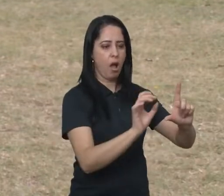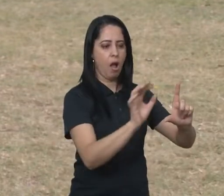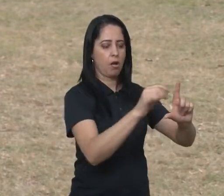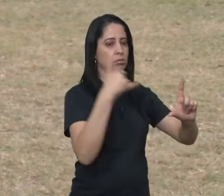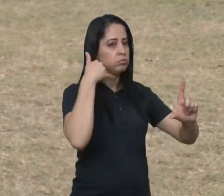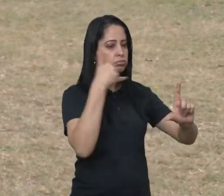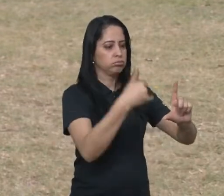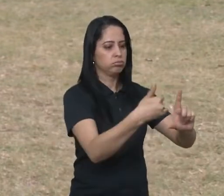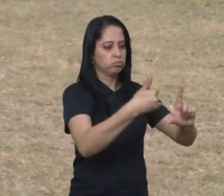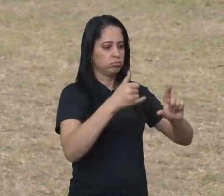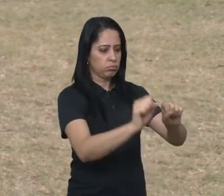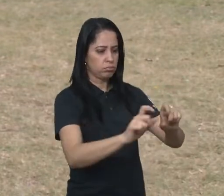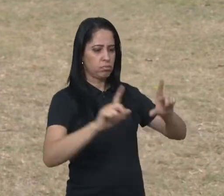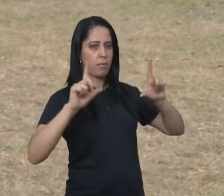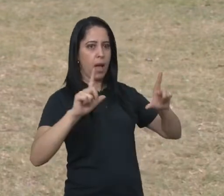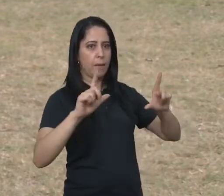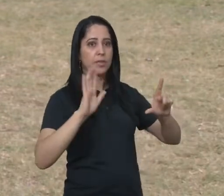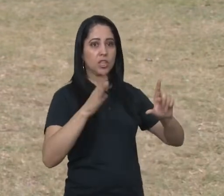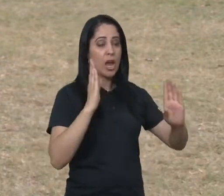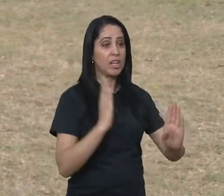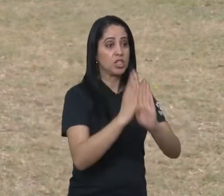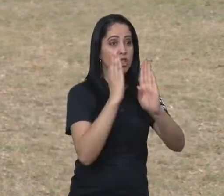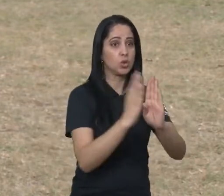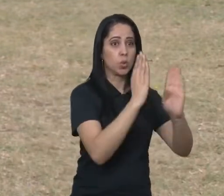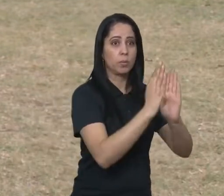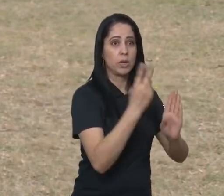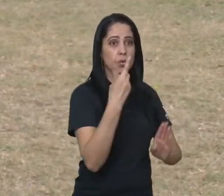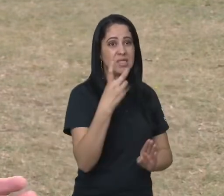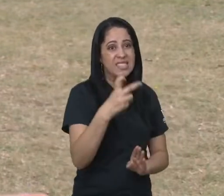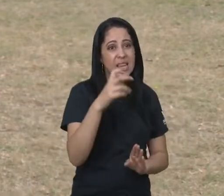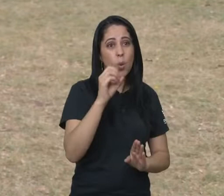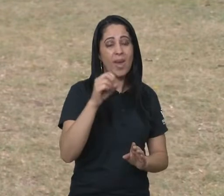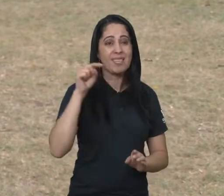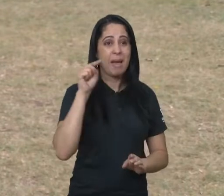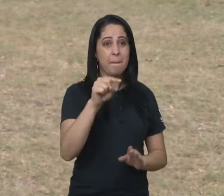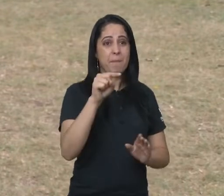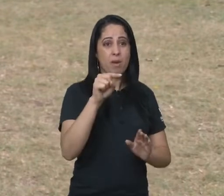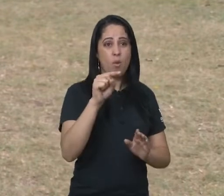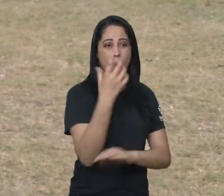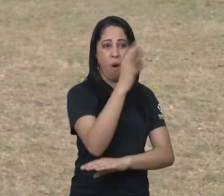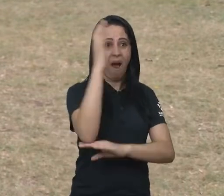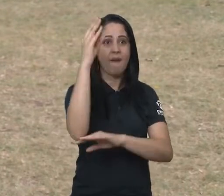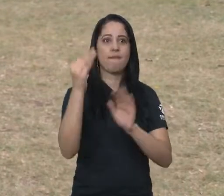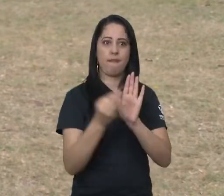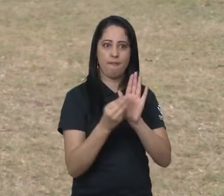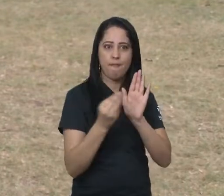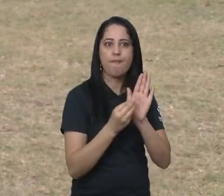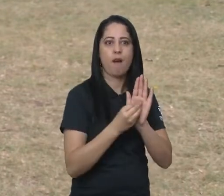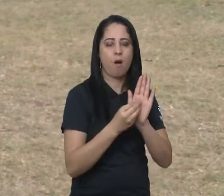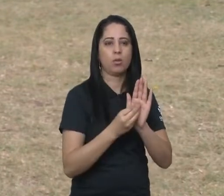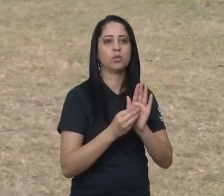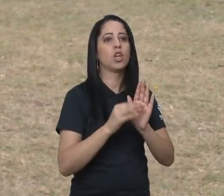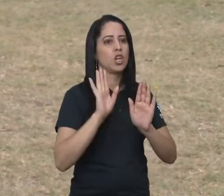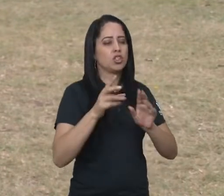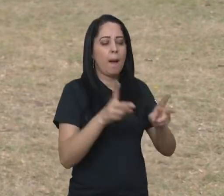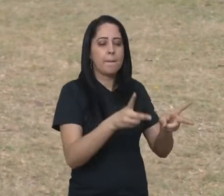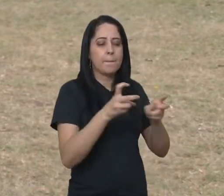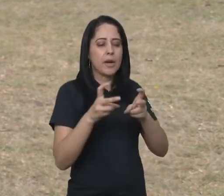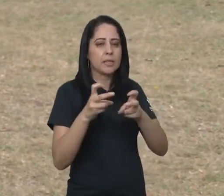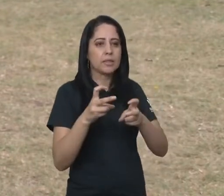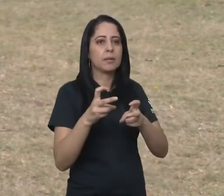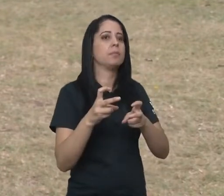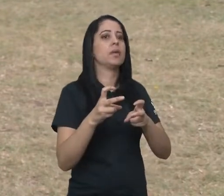menos um déficit de cerca de 50 mil árvores que a cidade tinha, e atualmente, né, nós já vemos aí nos últimos 5 anos, 6